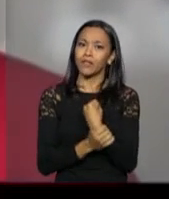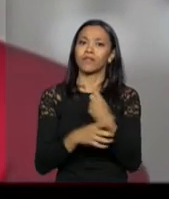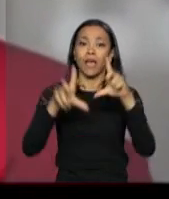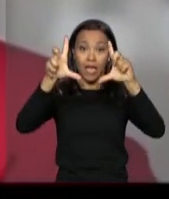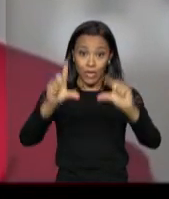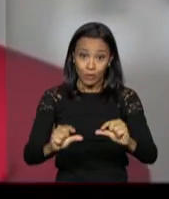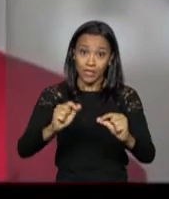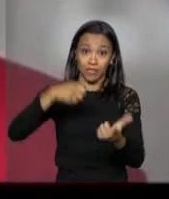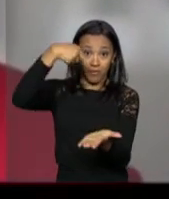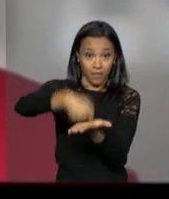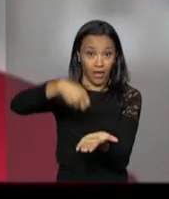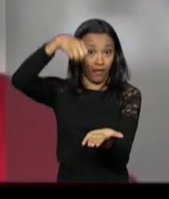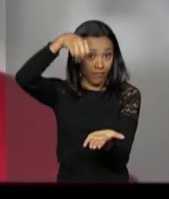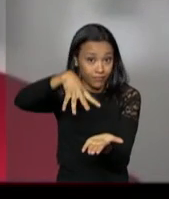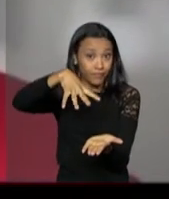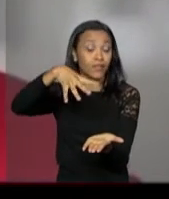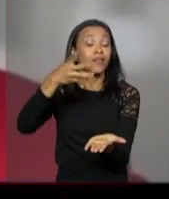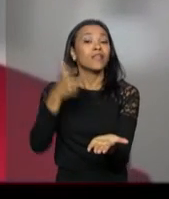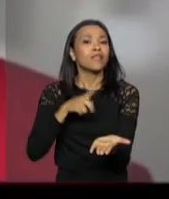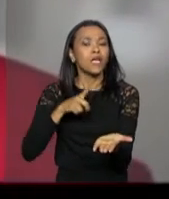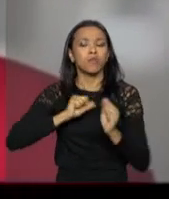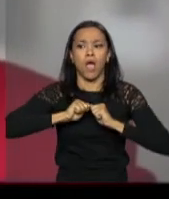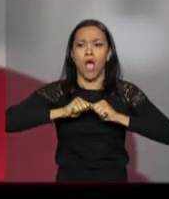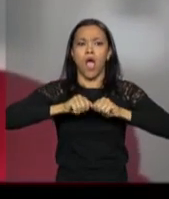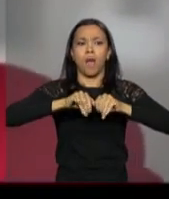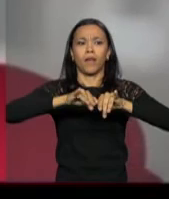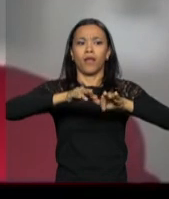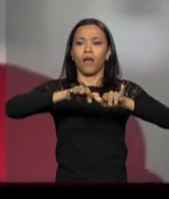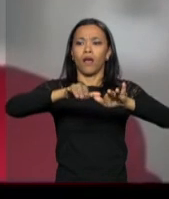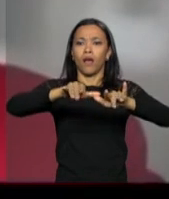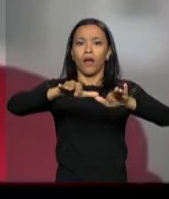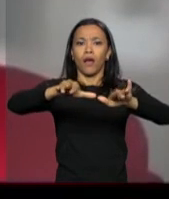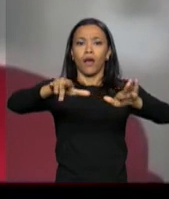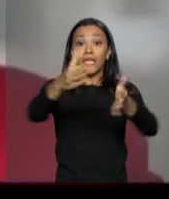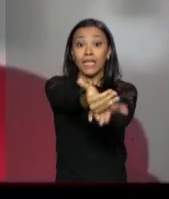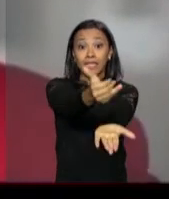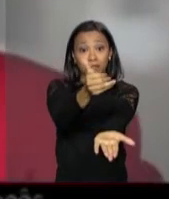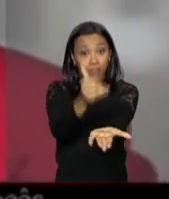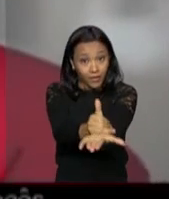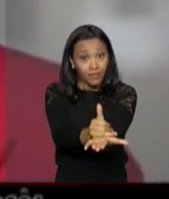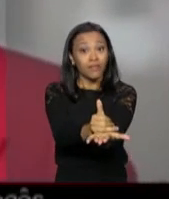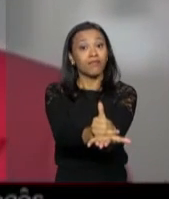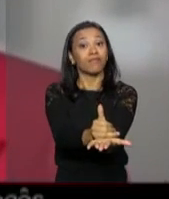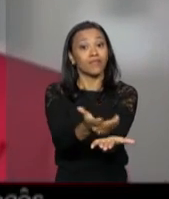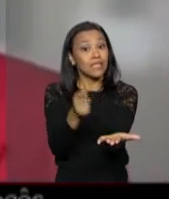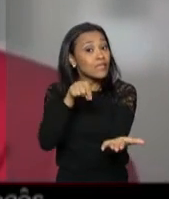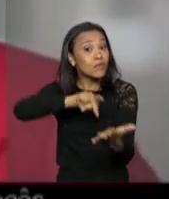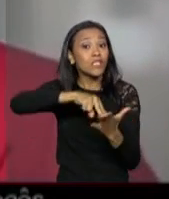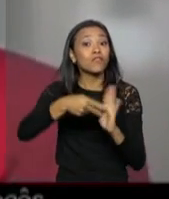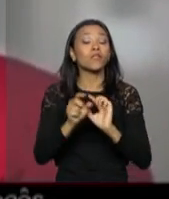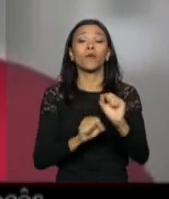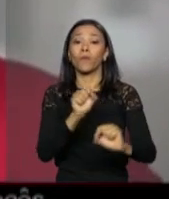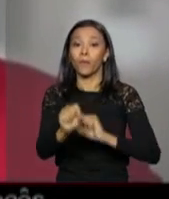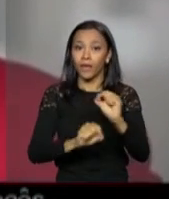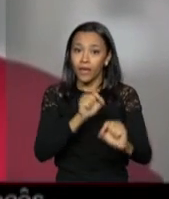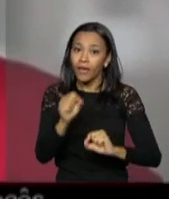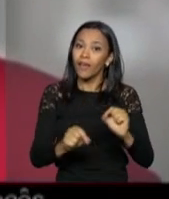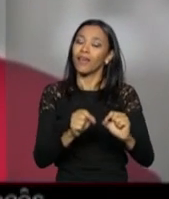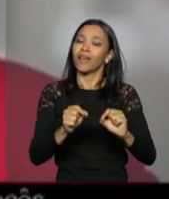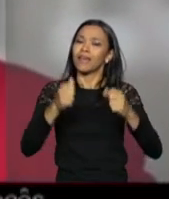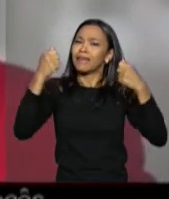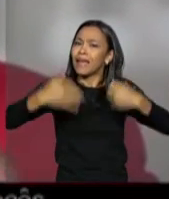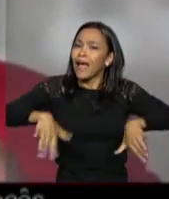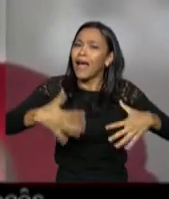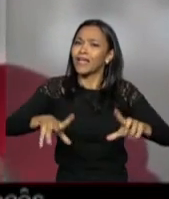redução, estamos ampliando seu alcance e antecipando sua vigência. Isso significa menos